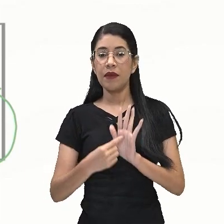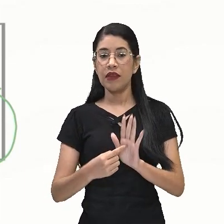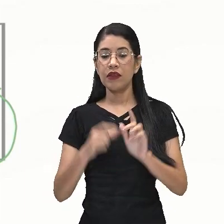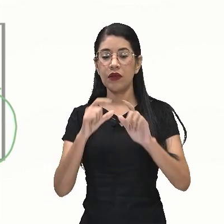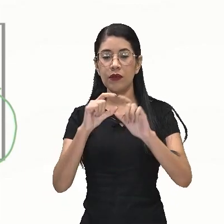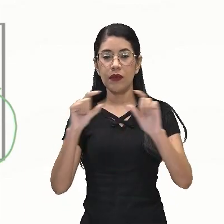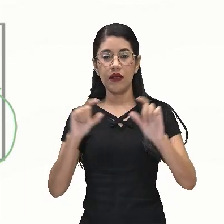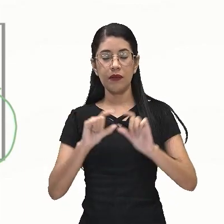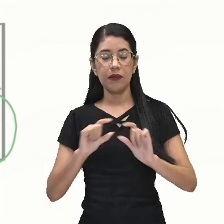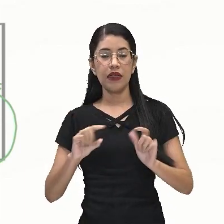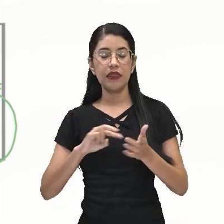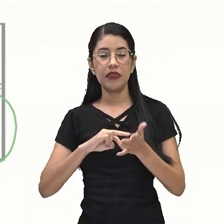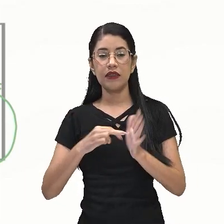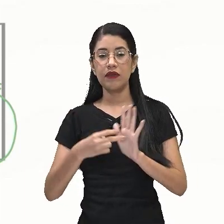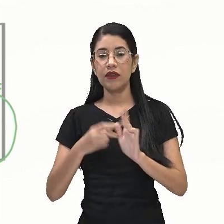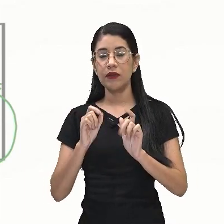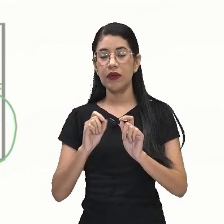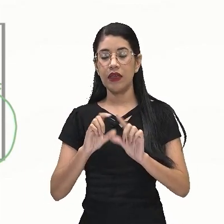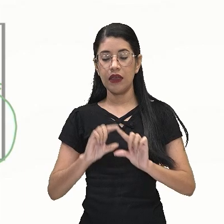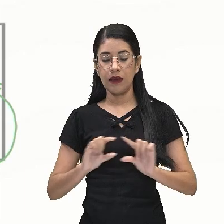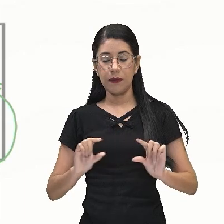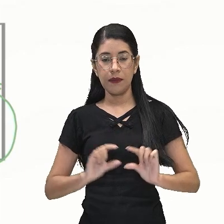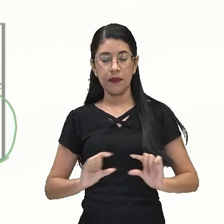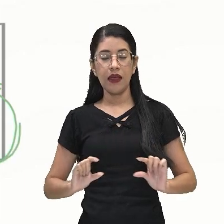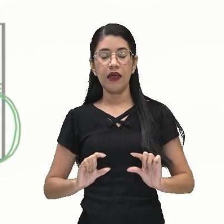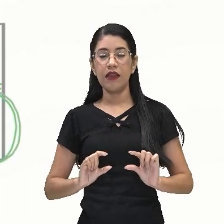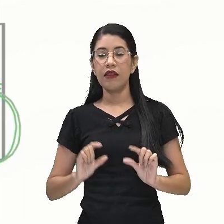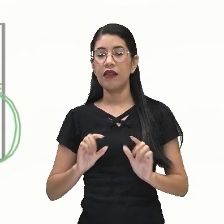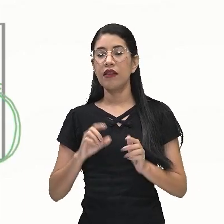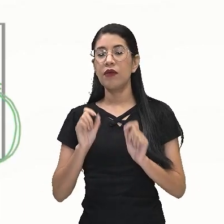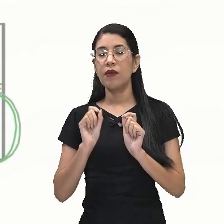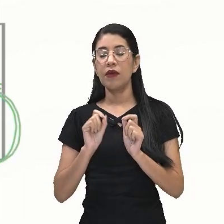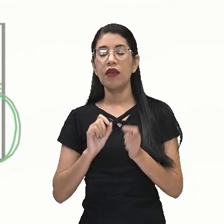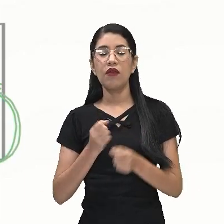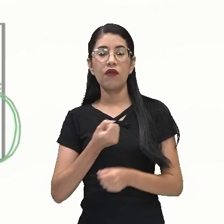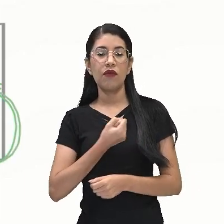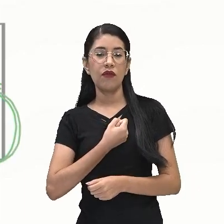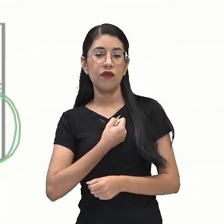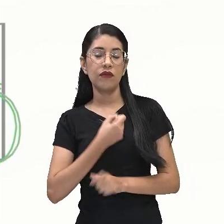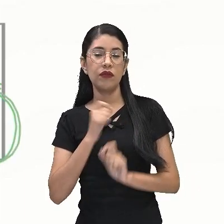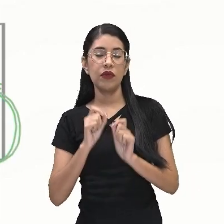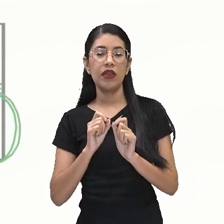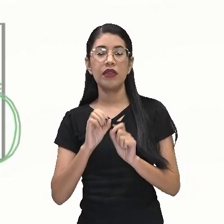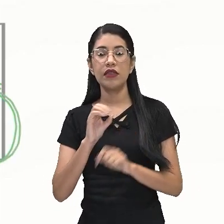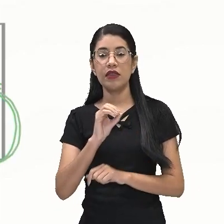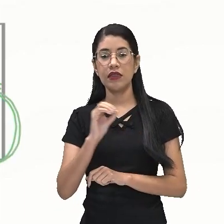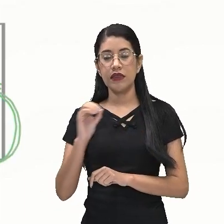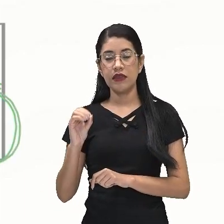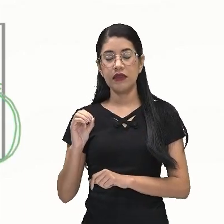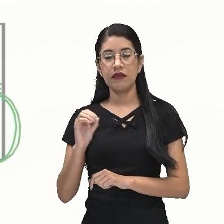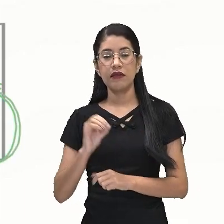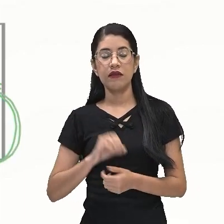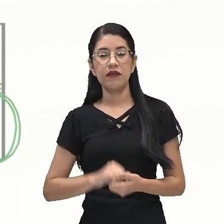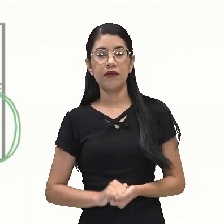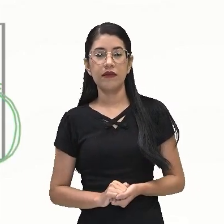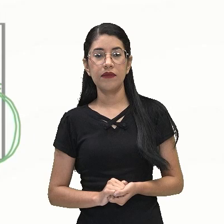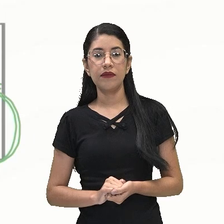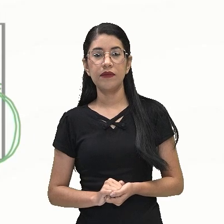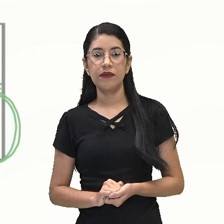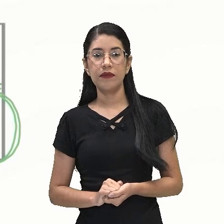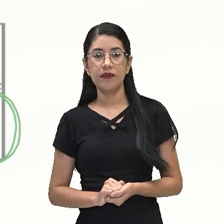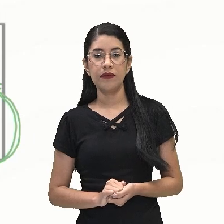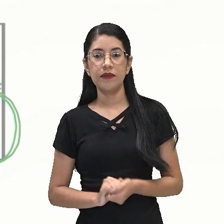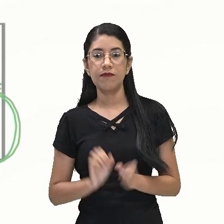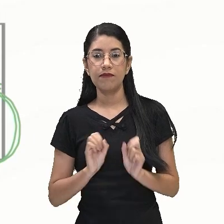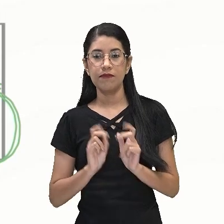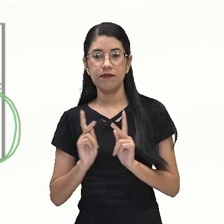significa? Que as minhas 2 equações de baixo, todas elas possuem, né, coeficiente igual a 0.